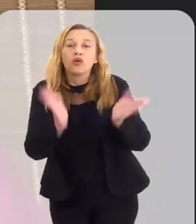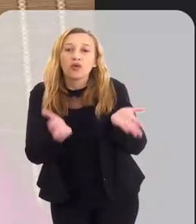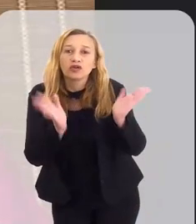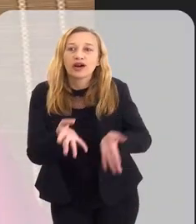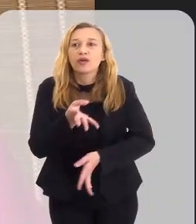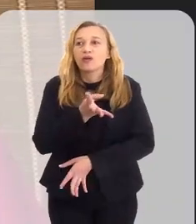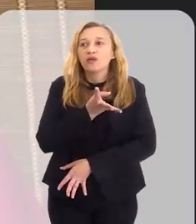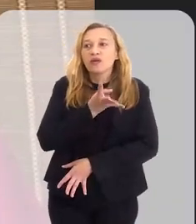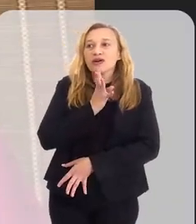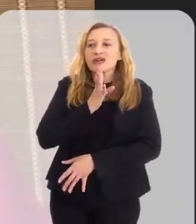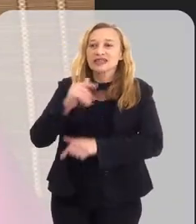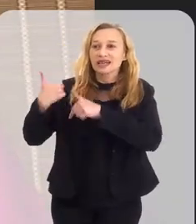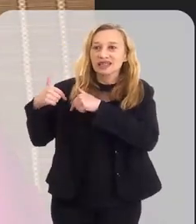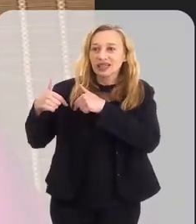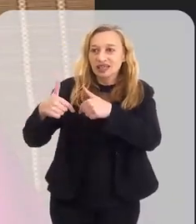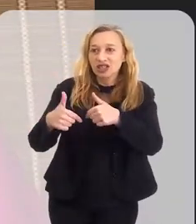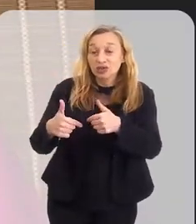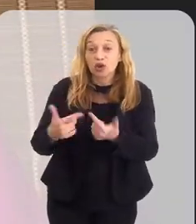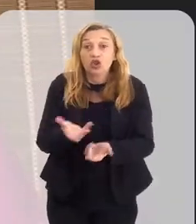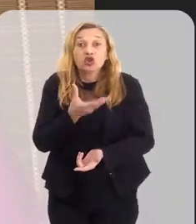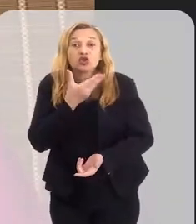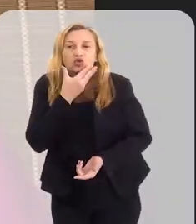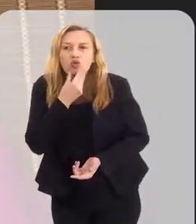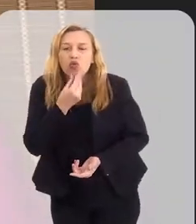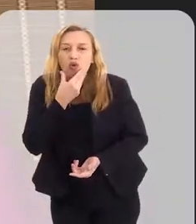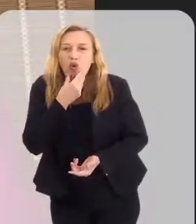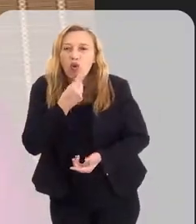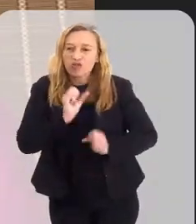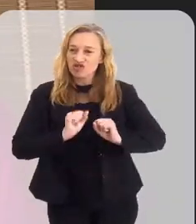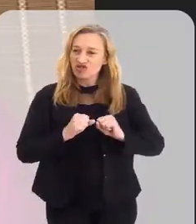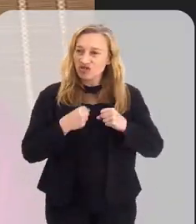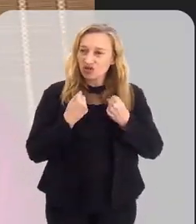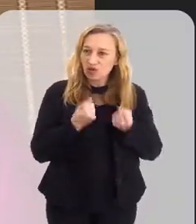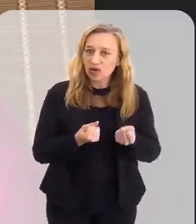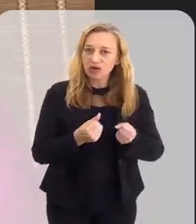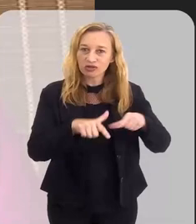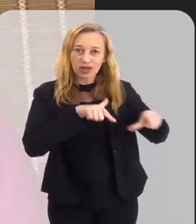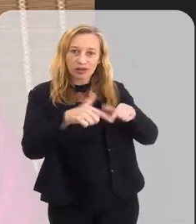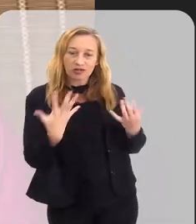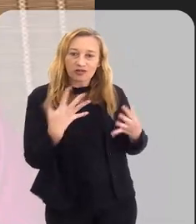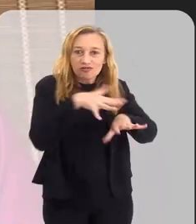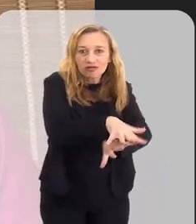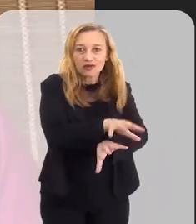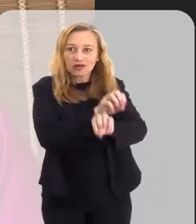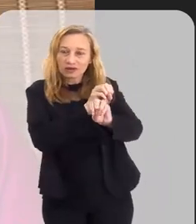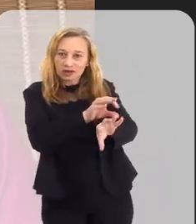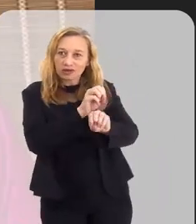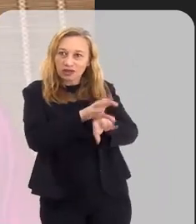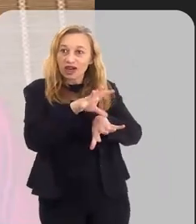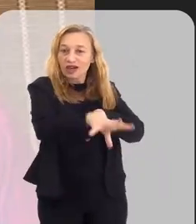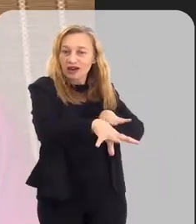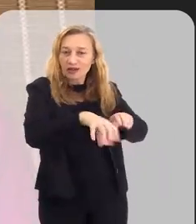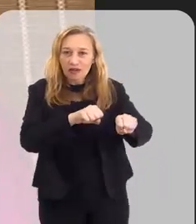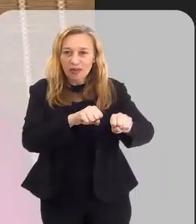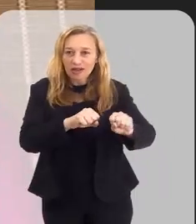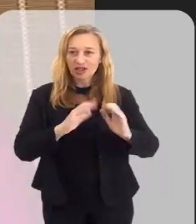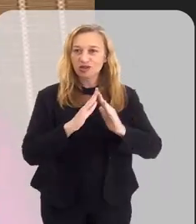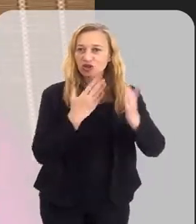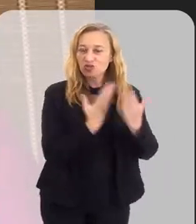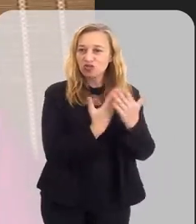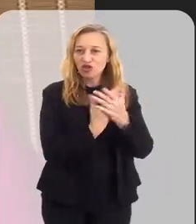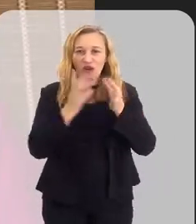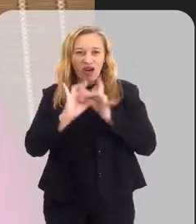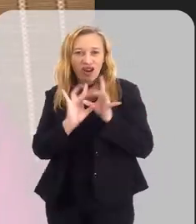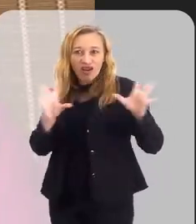Hoje você vai conhecer a trajetória de um homem que se dedica ao trabalho em inclusão e educação e à formação de uma